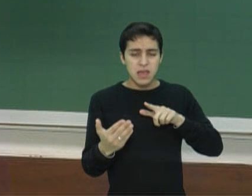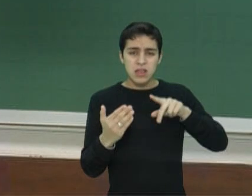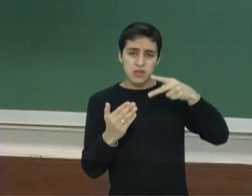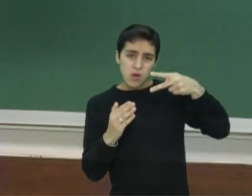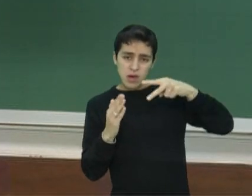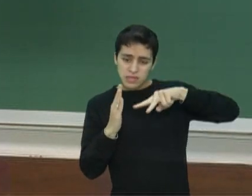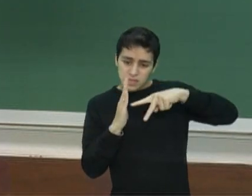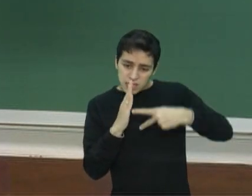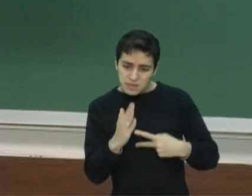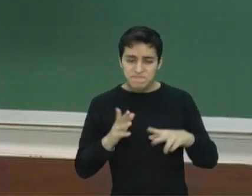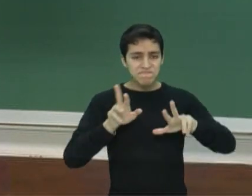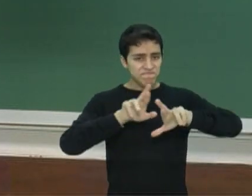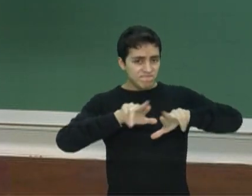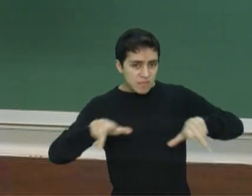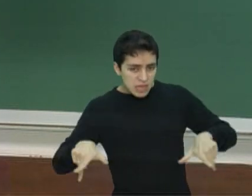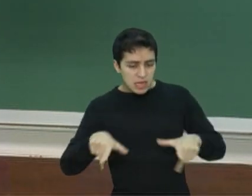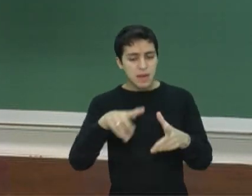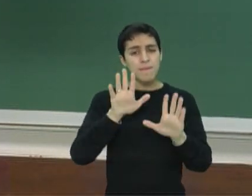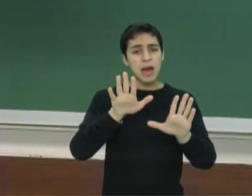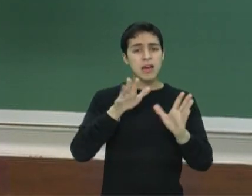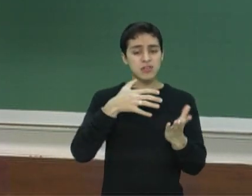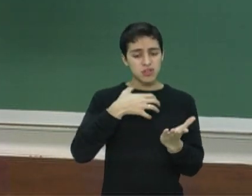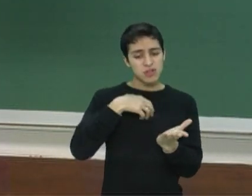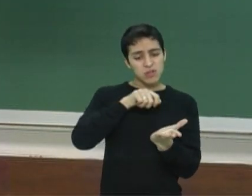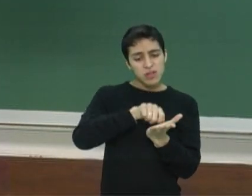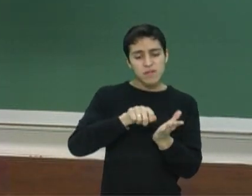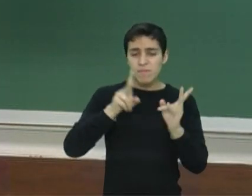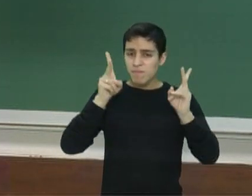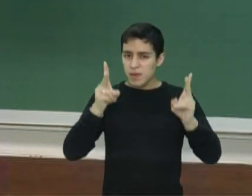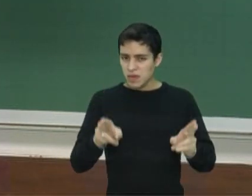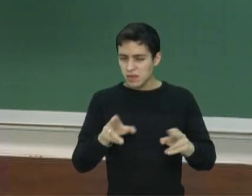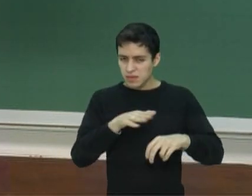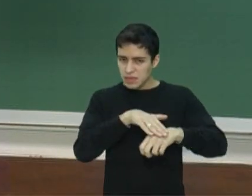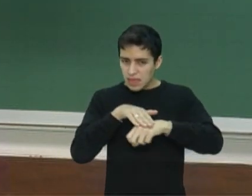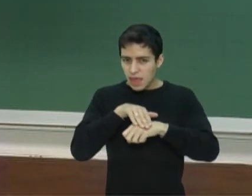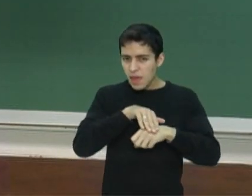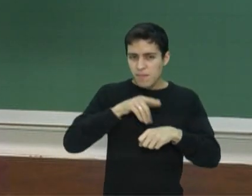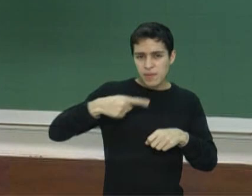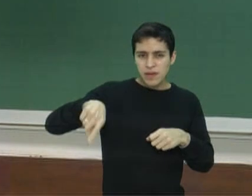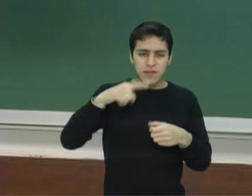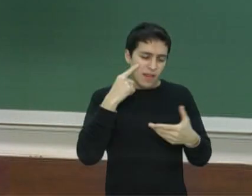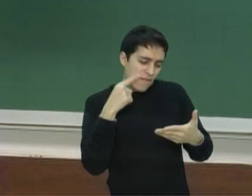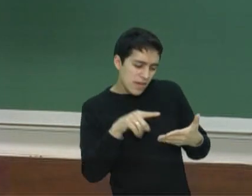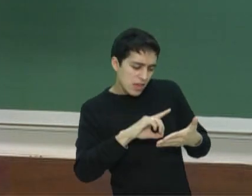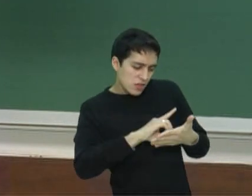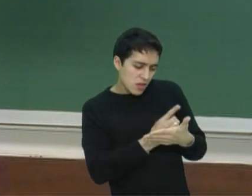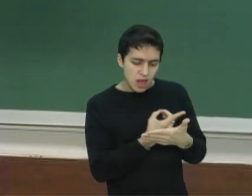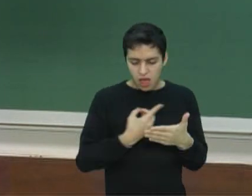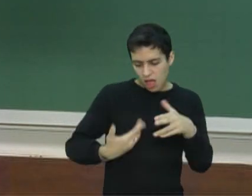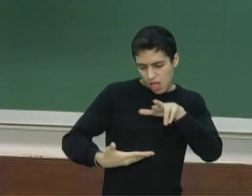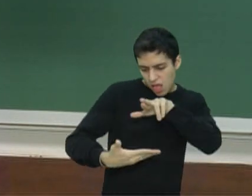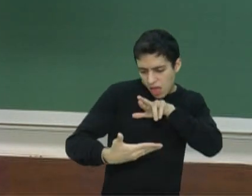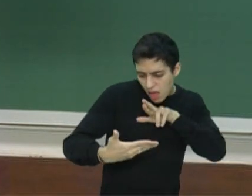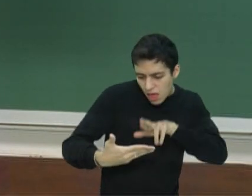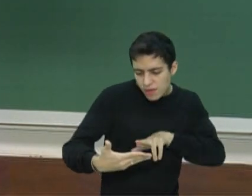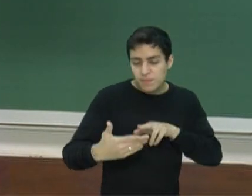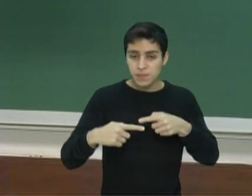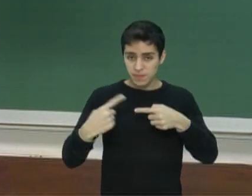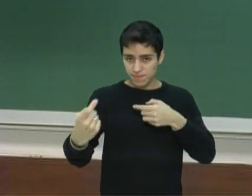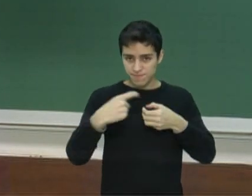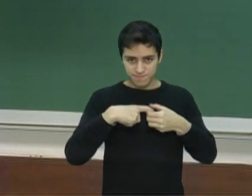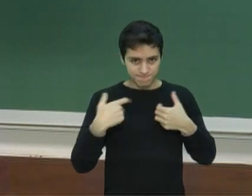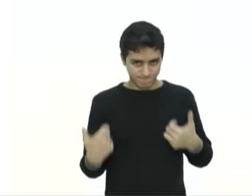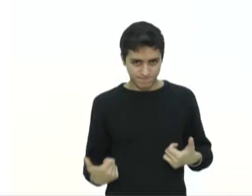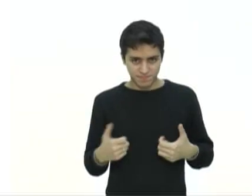significados distintos e é escrita da mesma forma? Um tempinho para você consultar seu dicionário, realizar a atividade, já